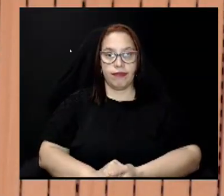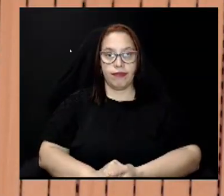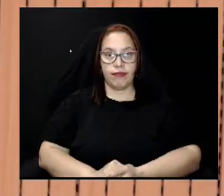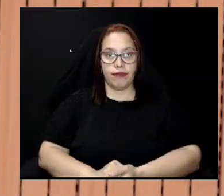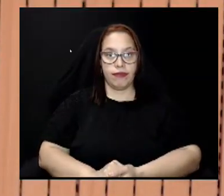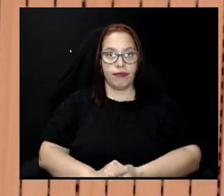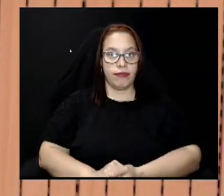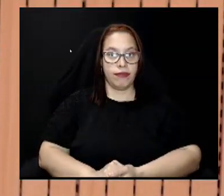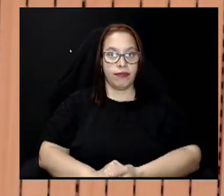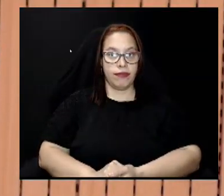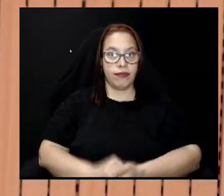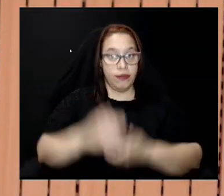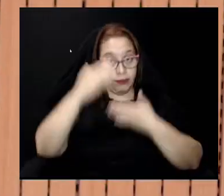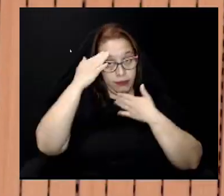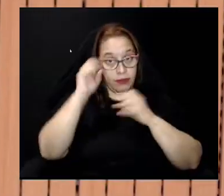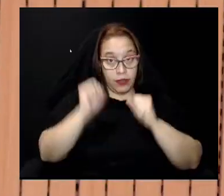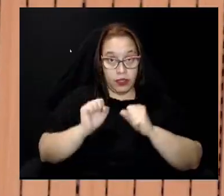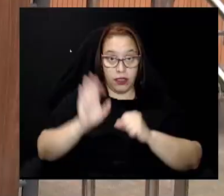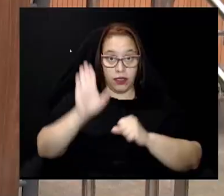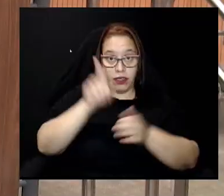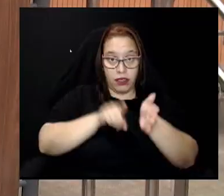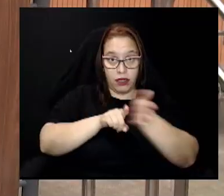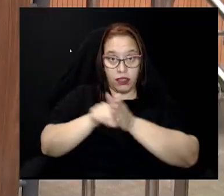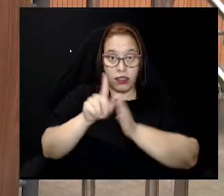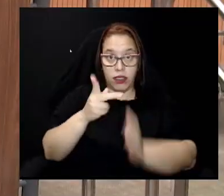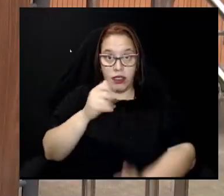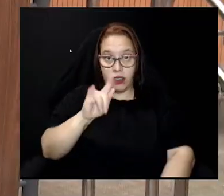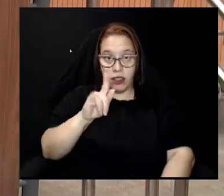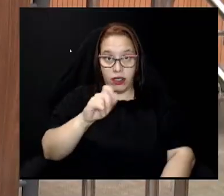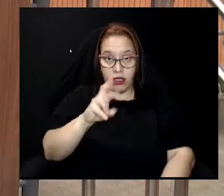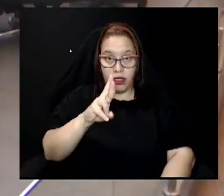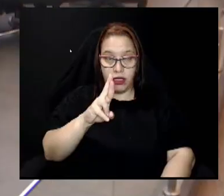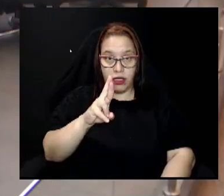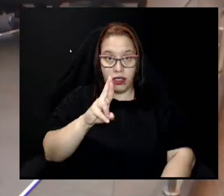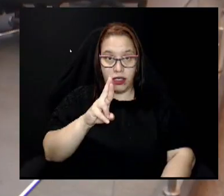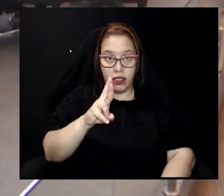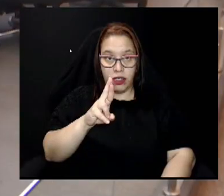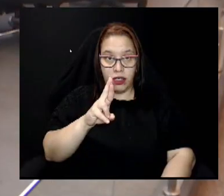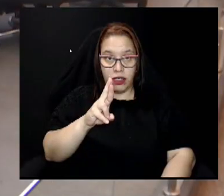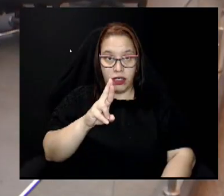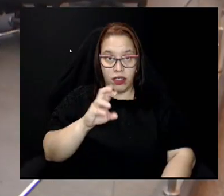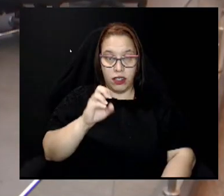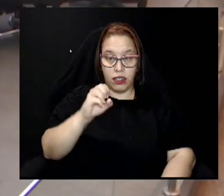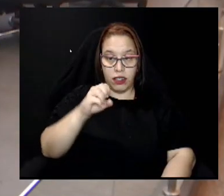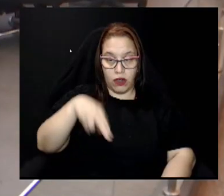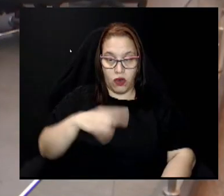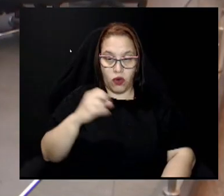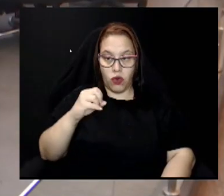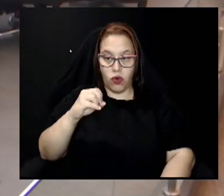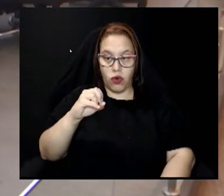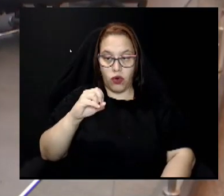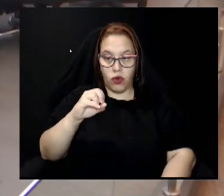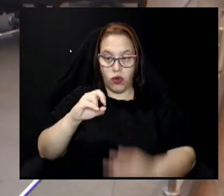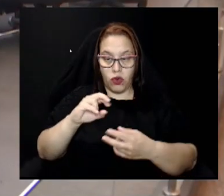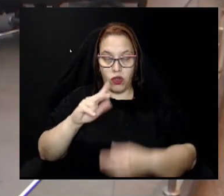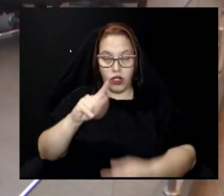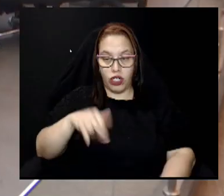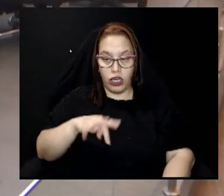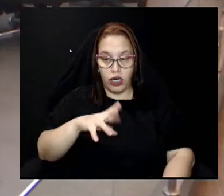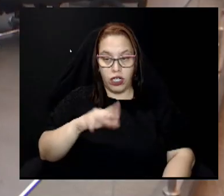Obrigado. Posso fazer uma pergunta para o Igor? Queria fazer uma pergunta sobre oncogenética. Existe uma dúvida muito